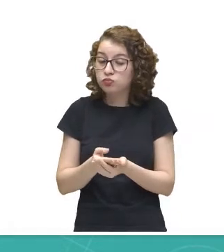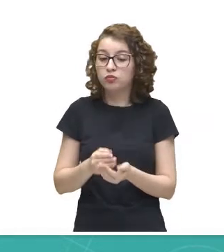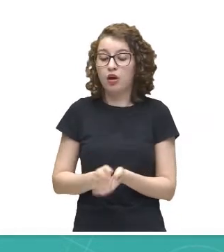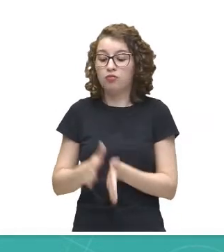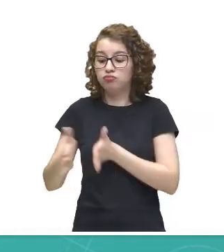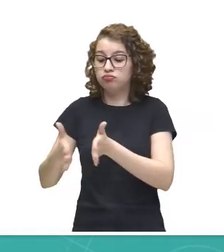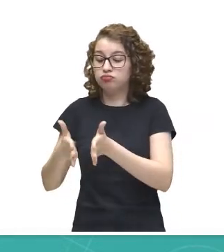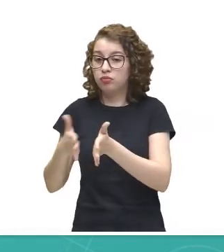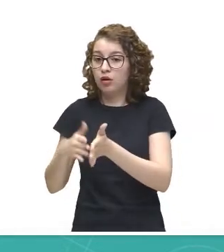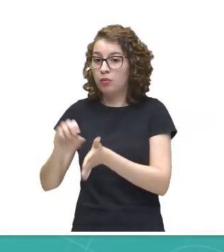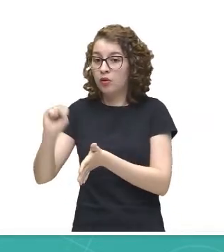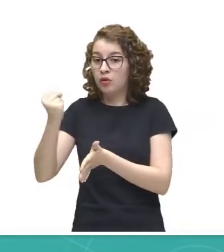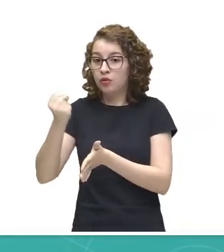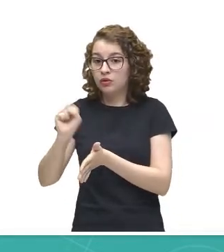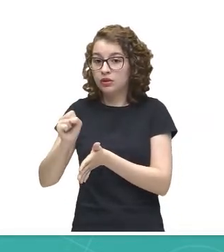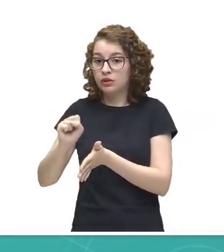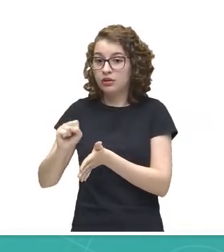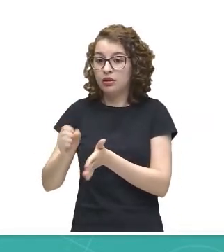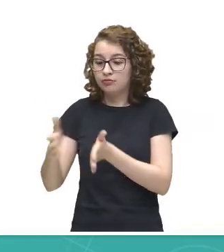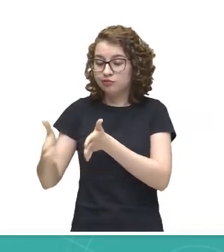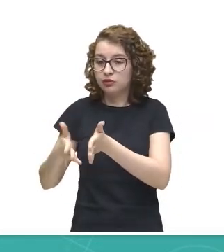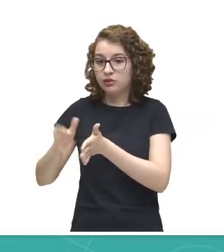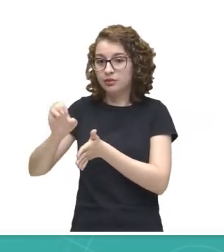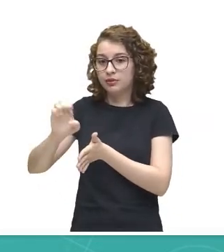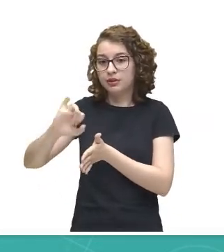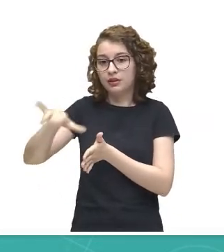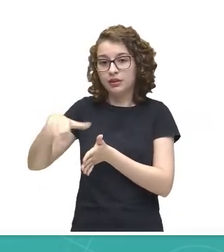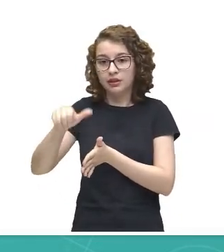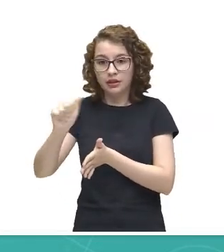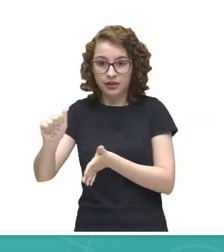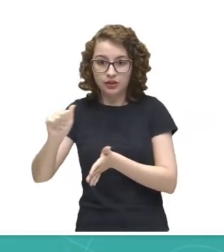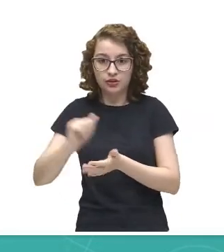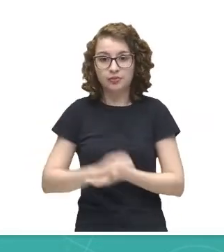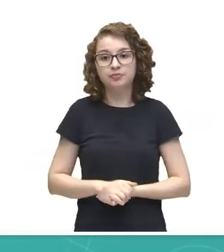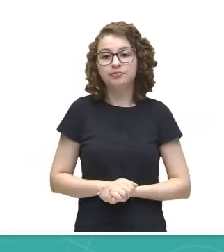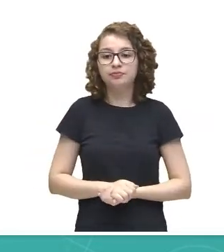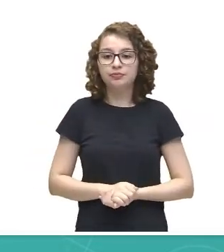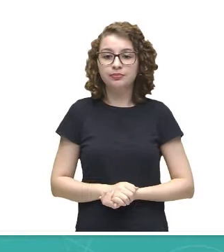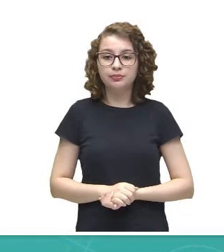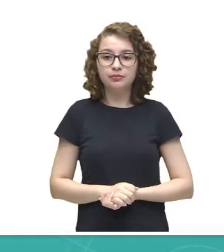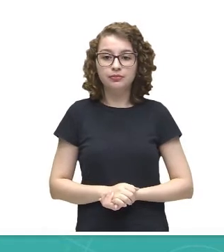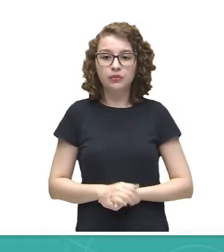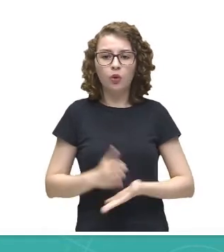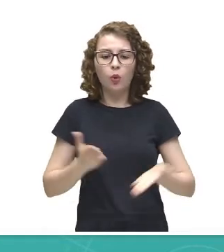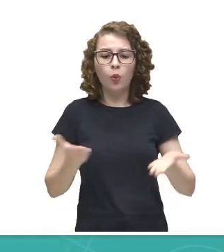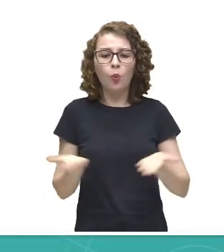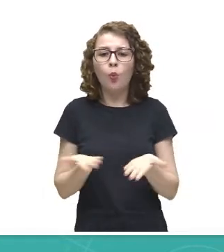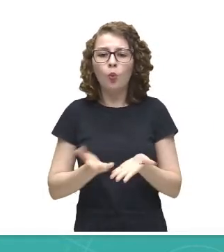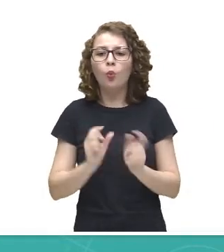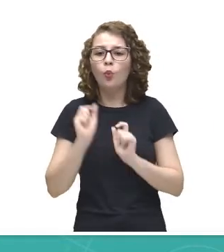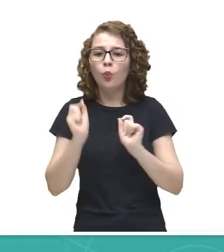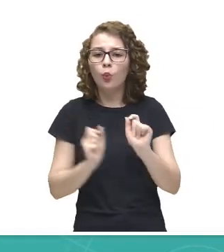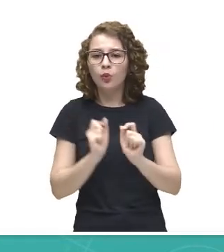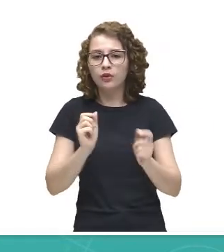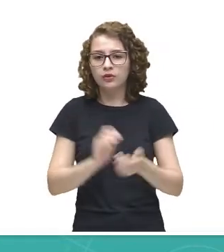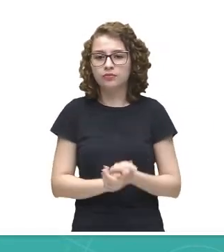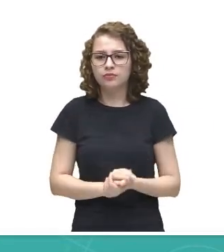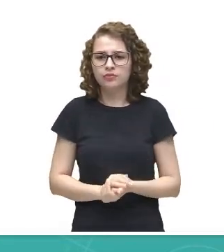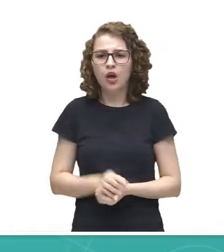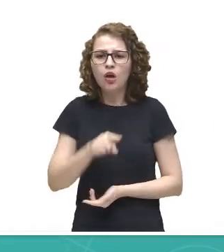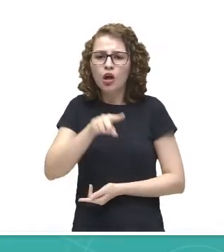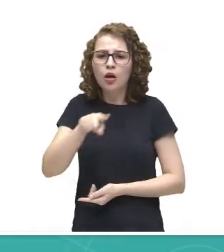bom? Vamos lá então, vamos ver o que nós temos para hoje. Então eu começo com a pergunta, vocês sabem o que